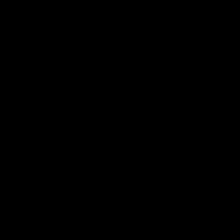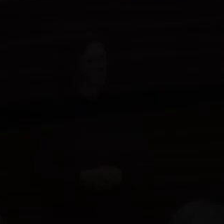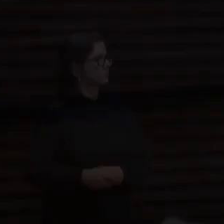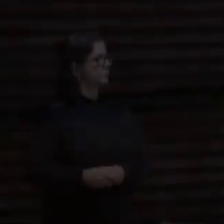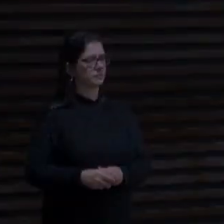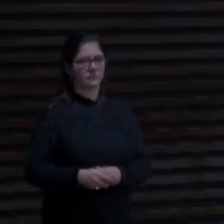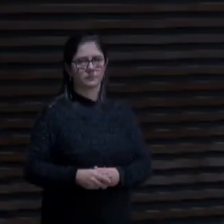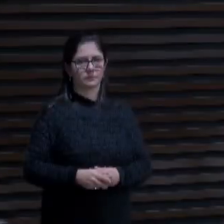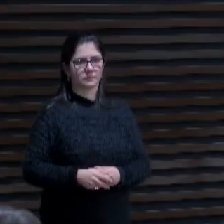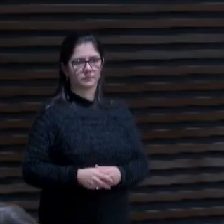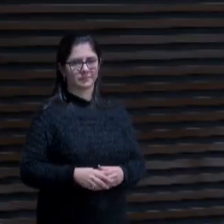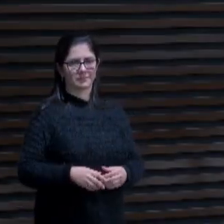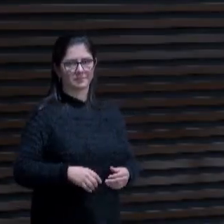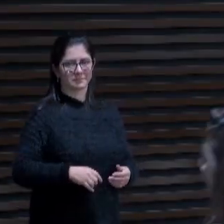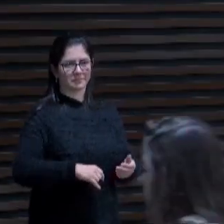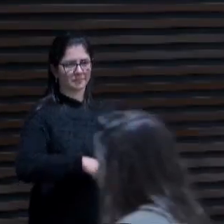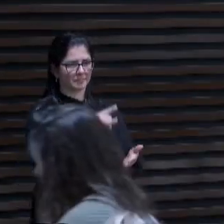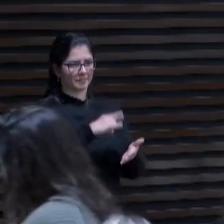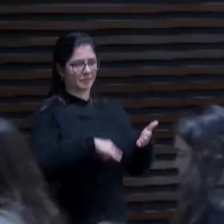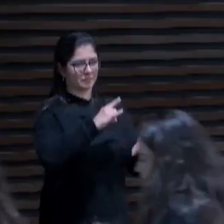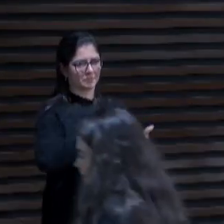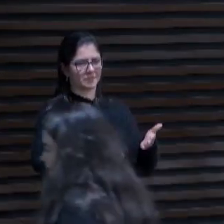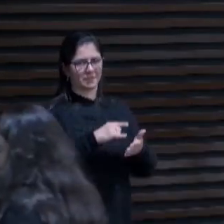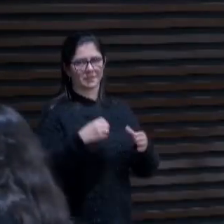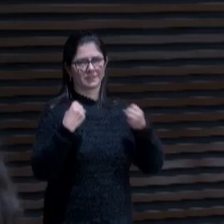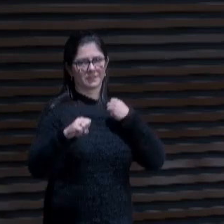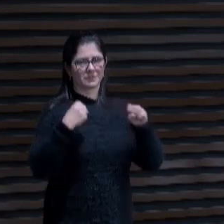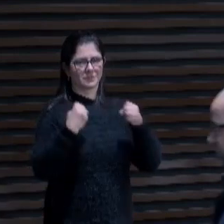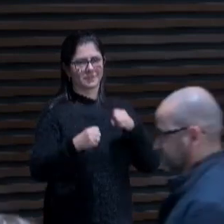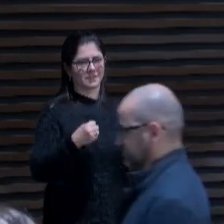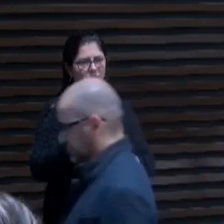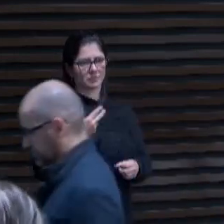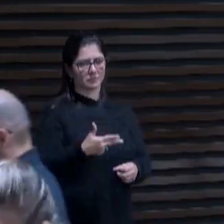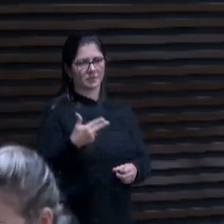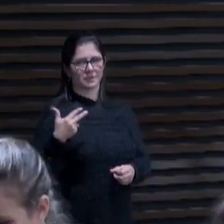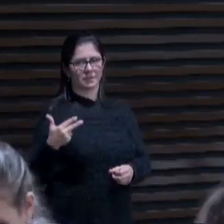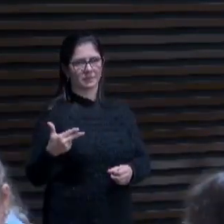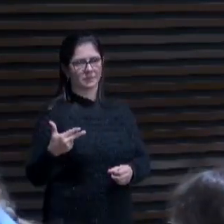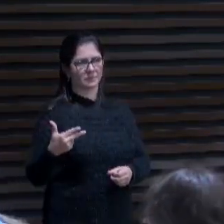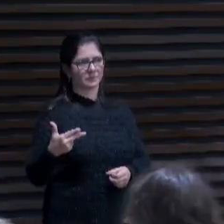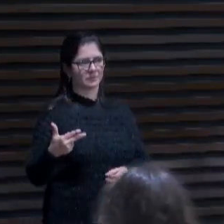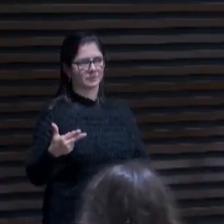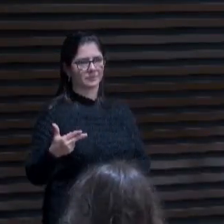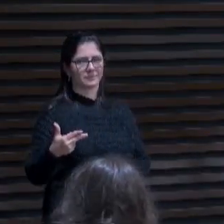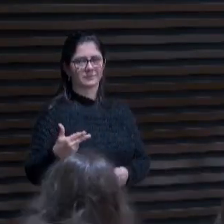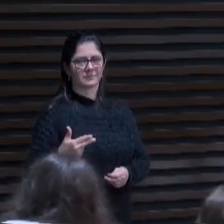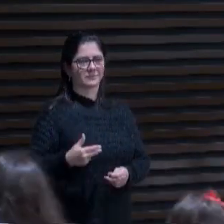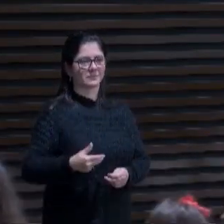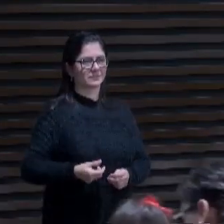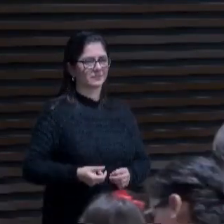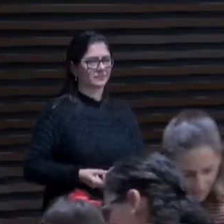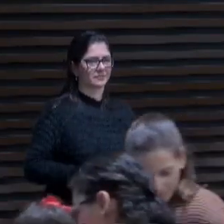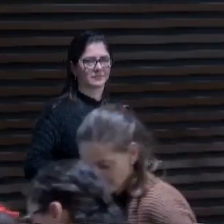Queridos, nós vamos abrir a palavra de Deus no Salmo 33. Hoje eu quero comentar um pouco com vocês, na exposição